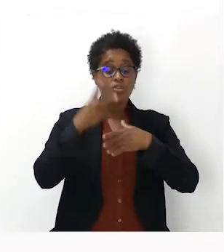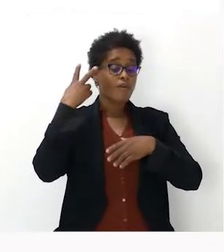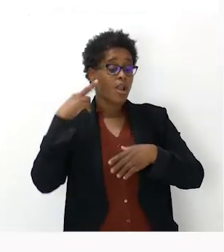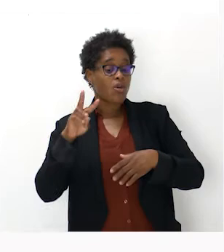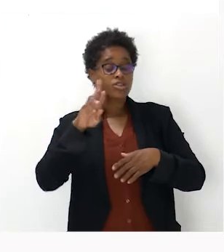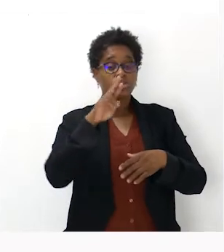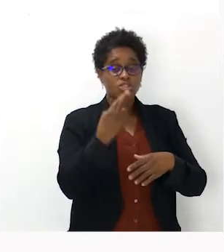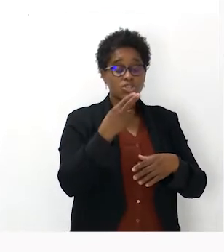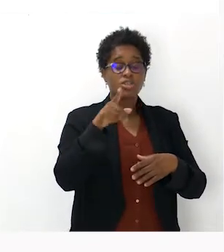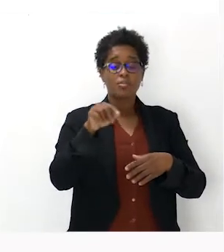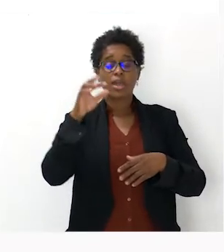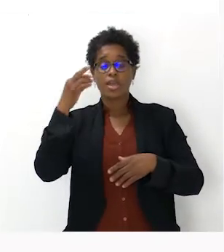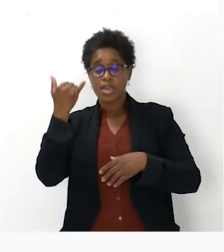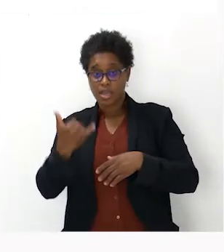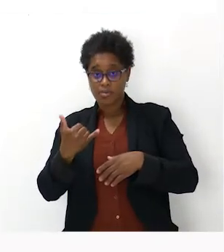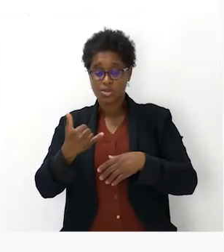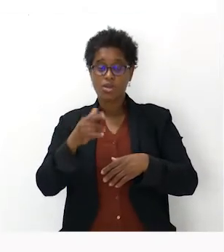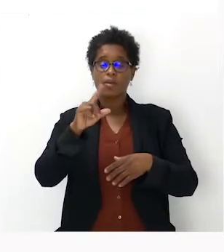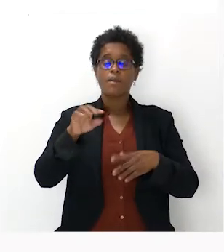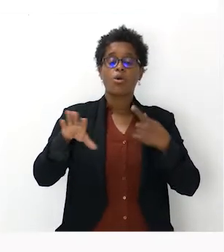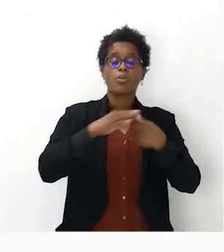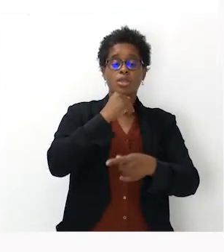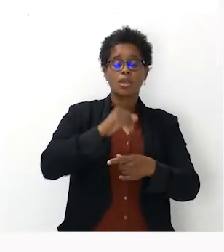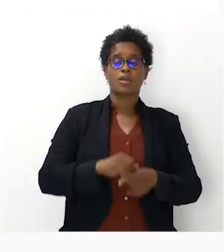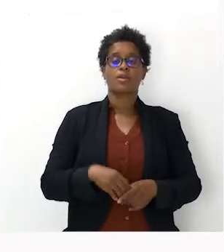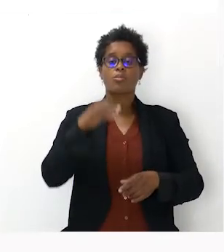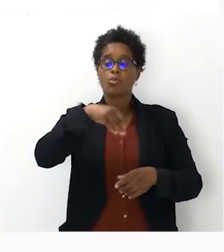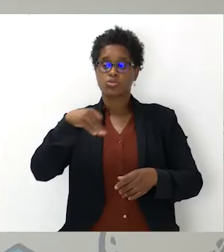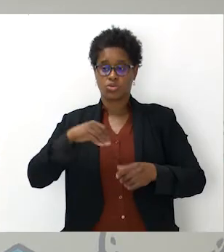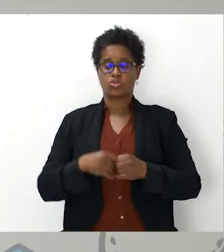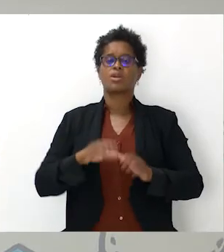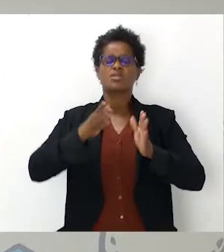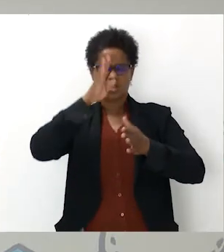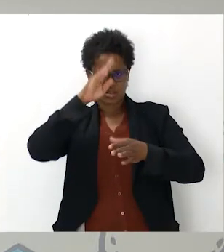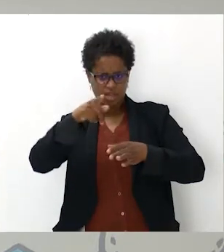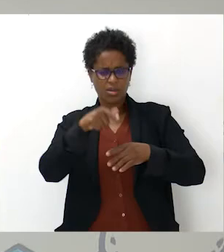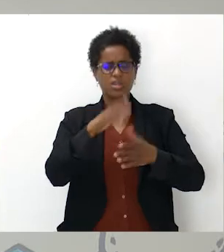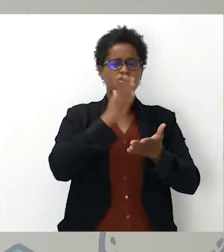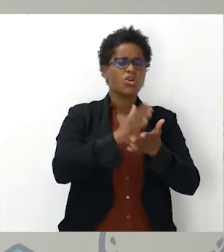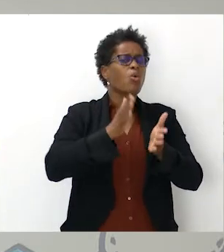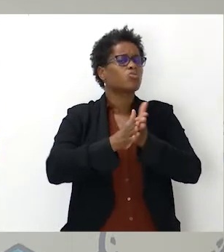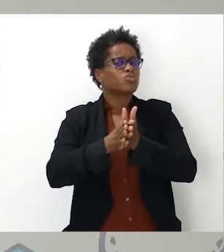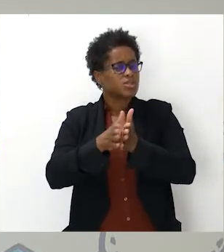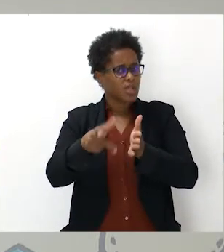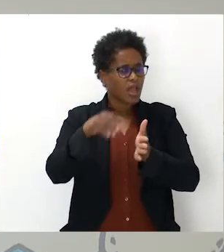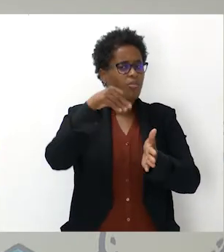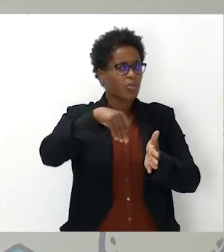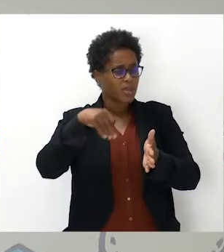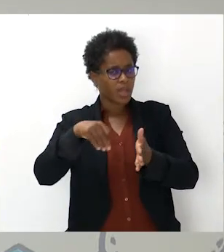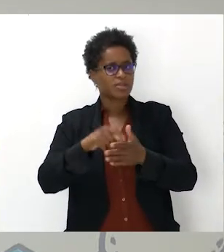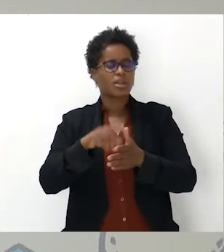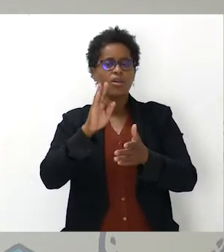de x e y de modo a obteres proporções. Já sabem, ali é só utilizarem a